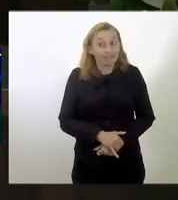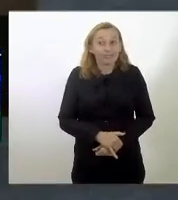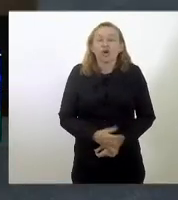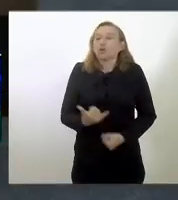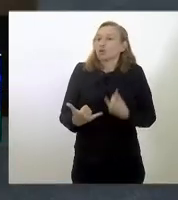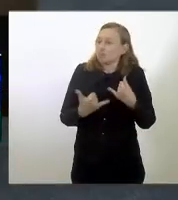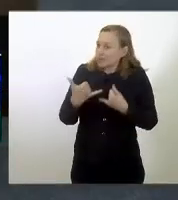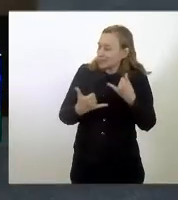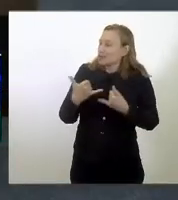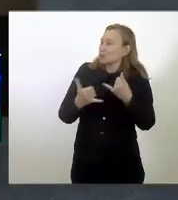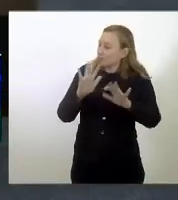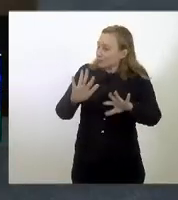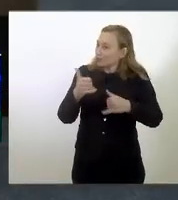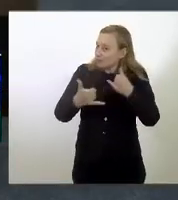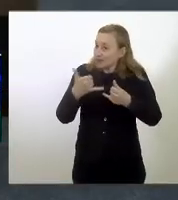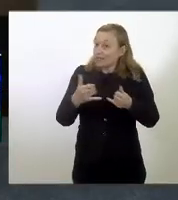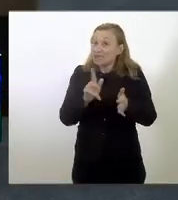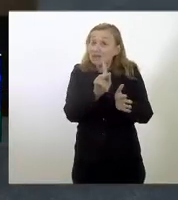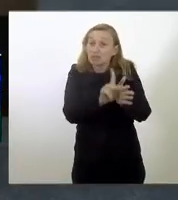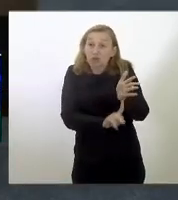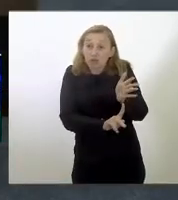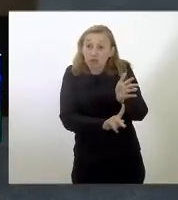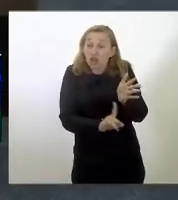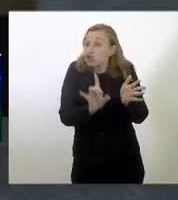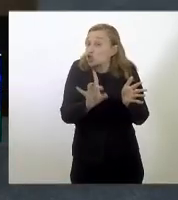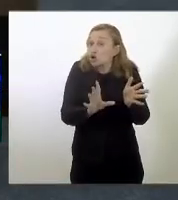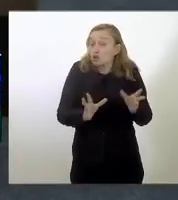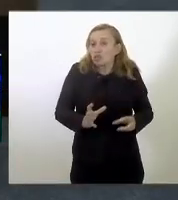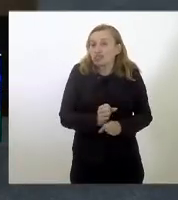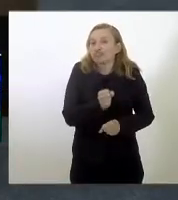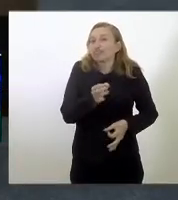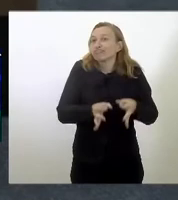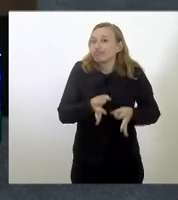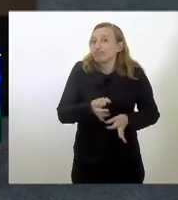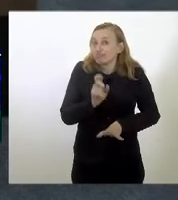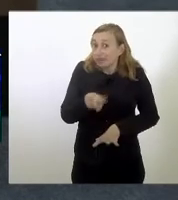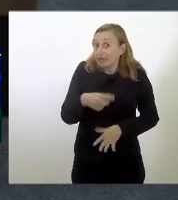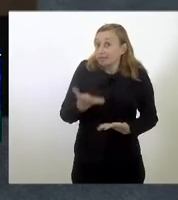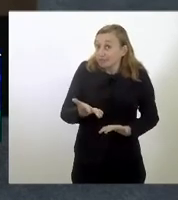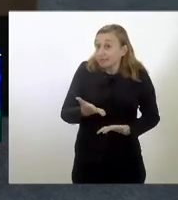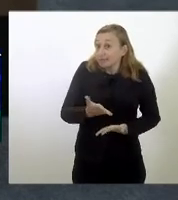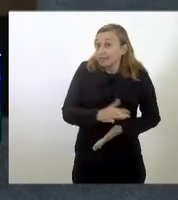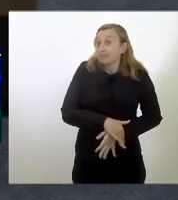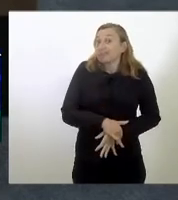brincando, divergente. É que esse projeto só é sobre tributo, né? Aham. Uhum.